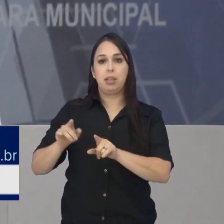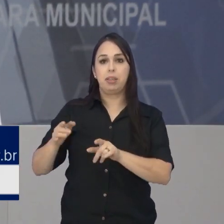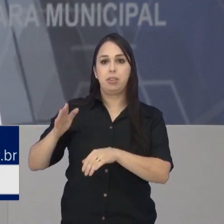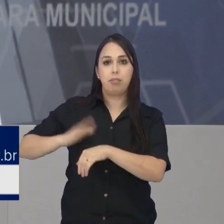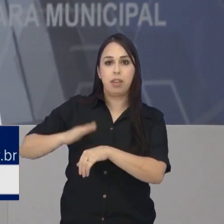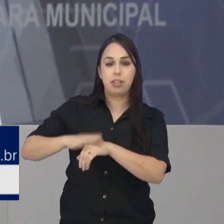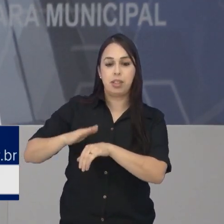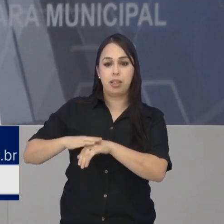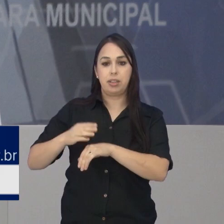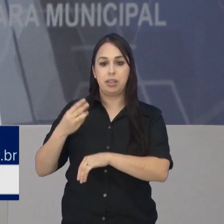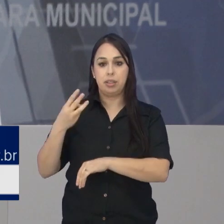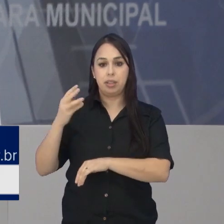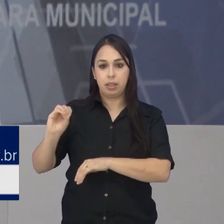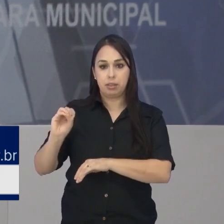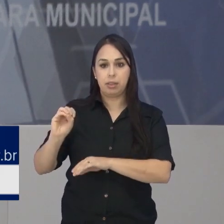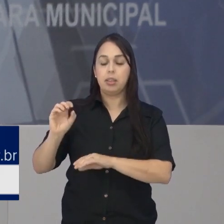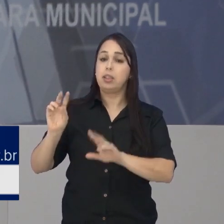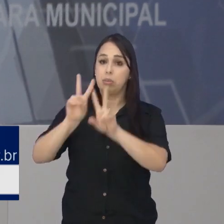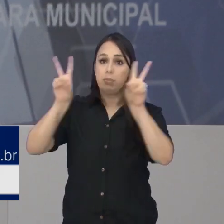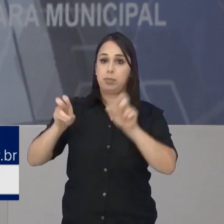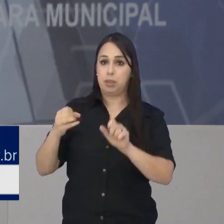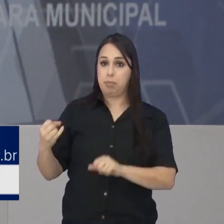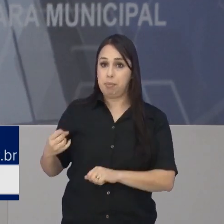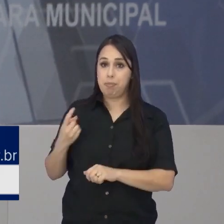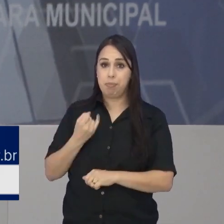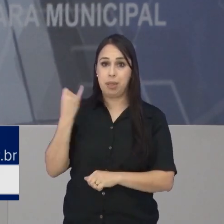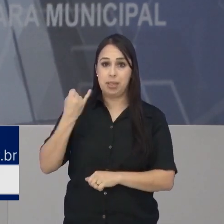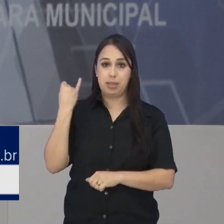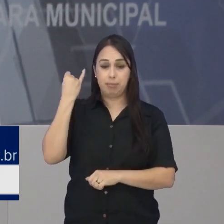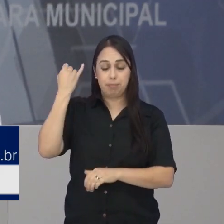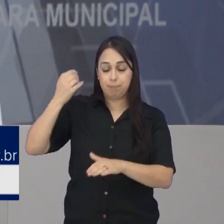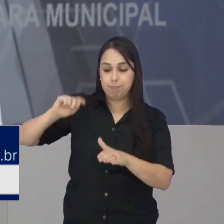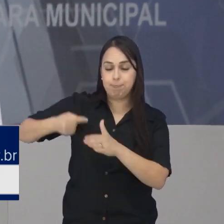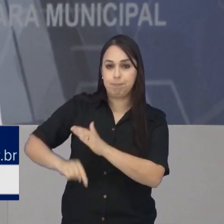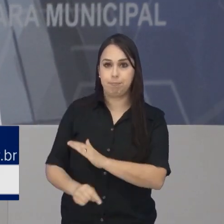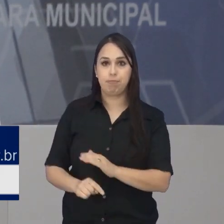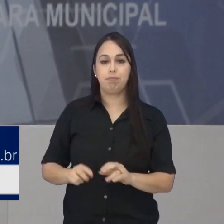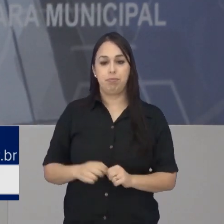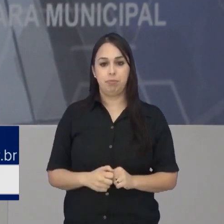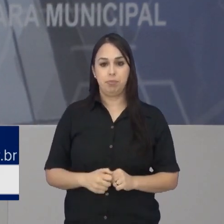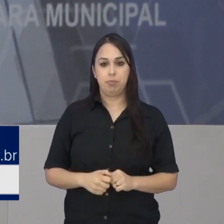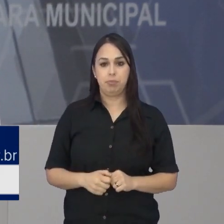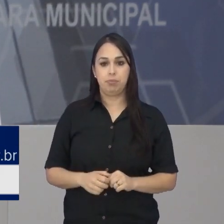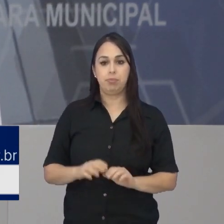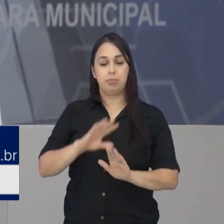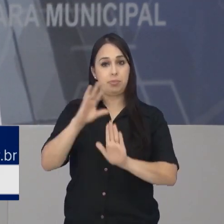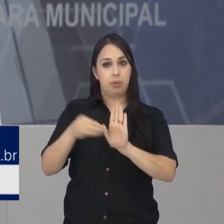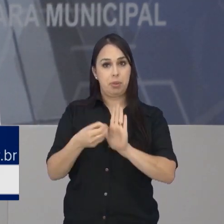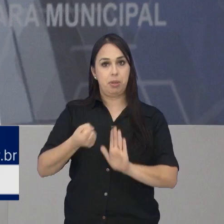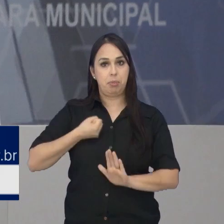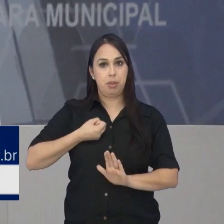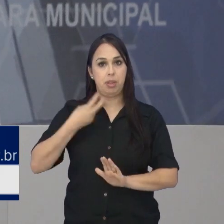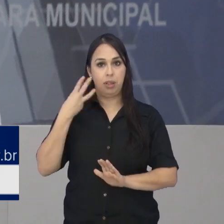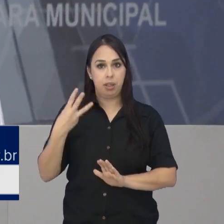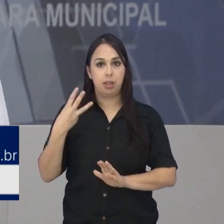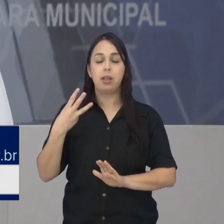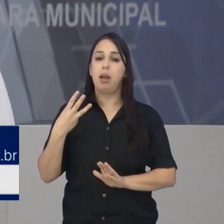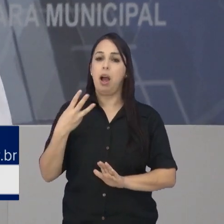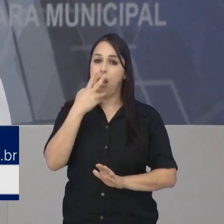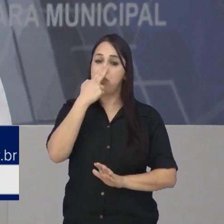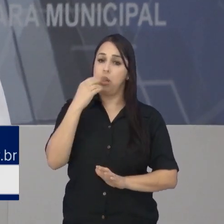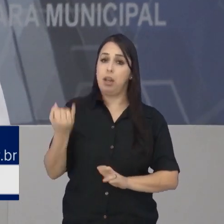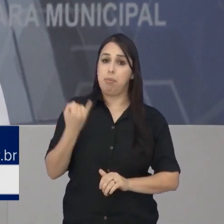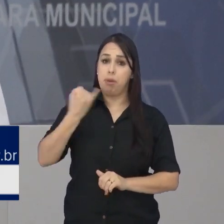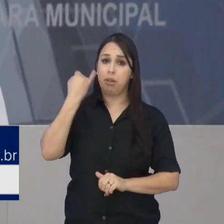lista tríplice são assuntos que merecem maior aprofundamento e discussão em plenário. Por fim, em relação à emenda 3, compreendo que é pertinente